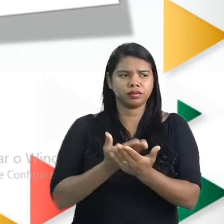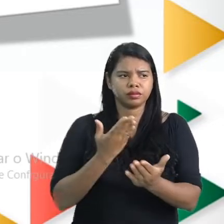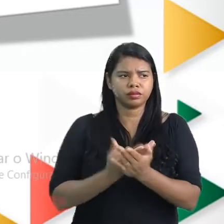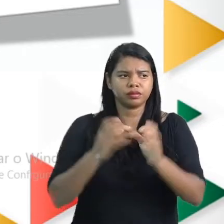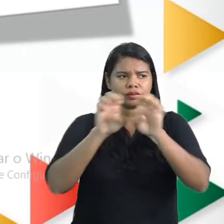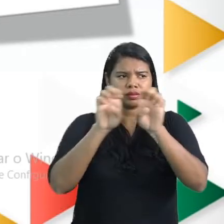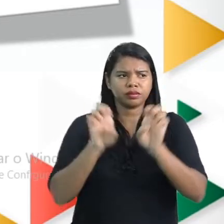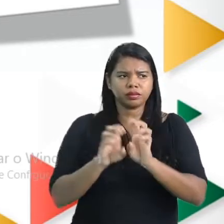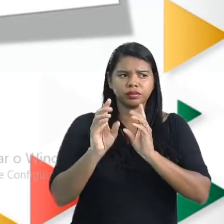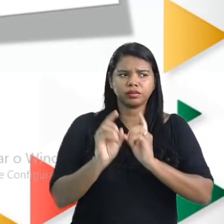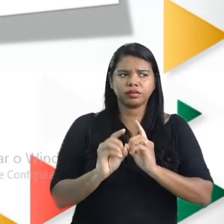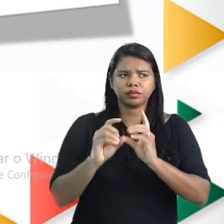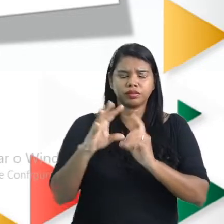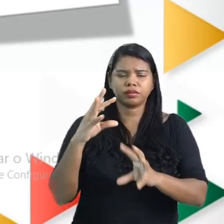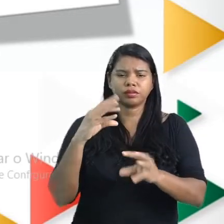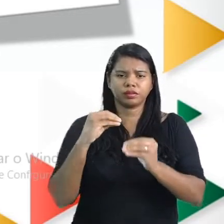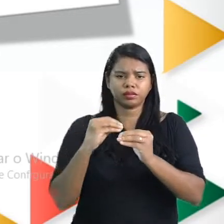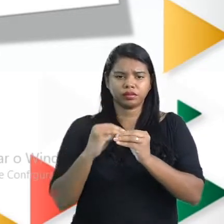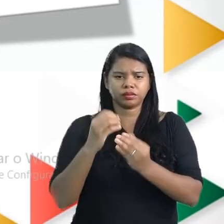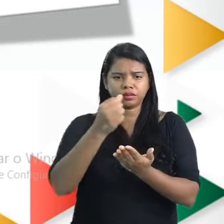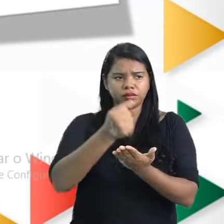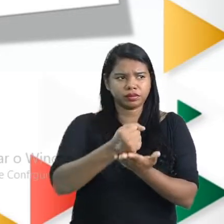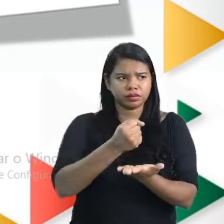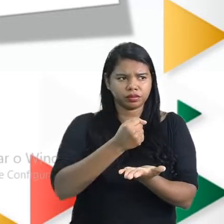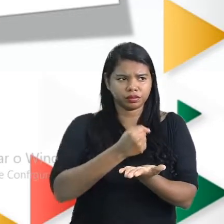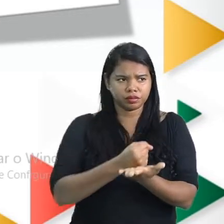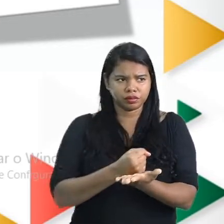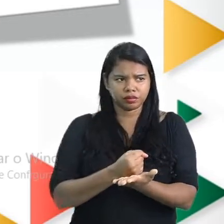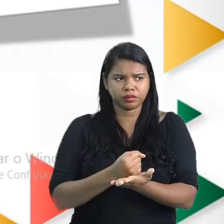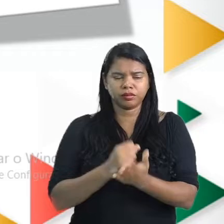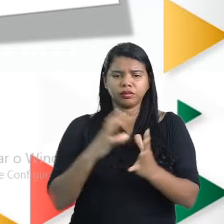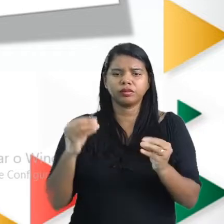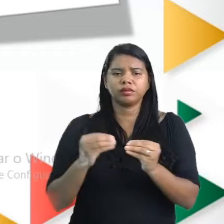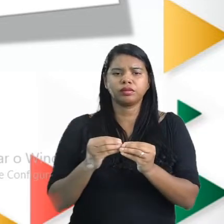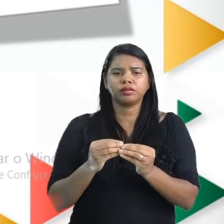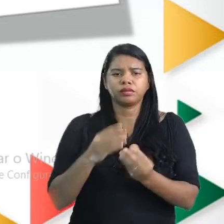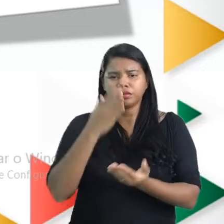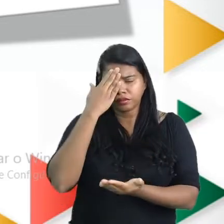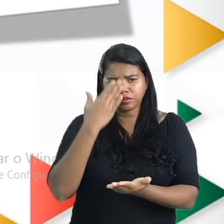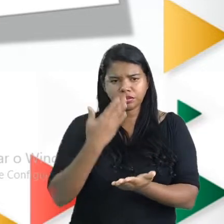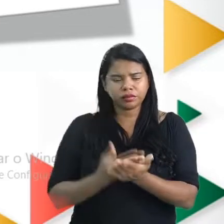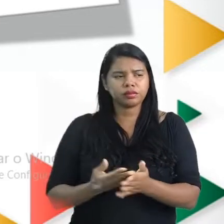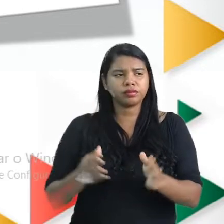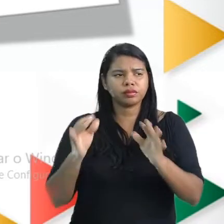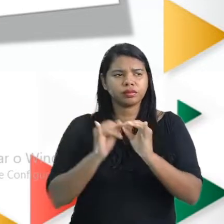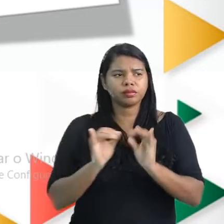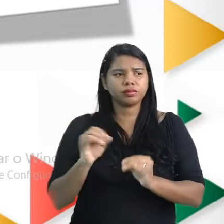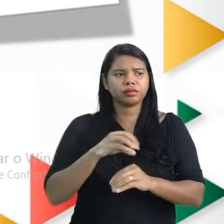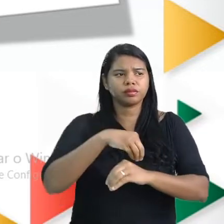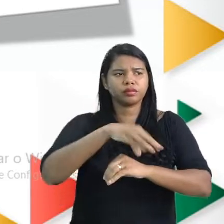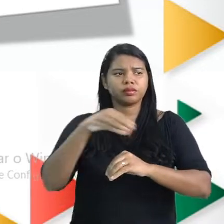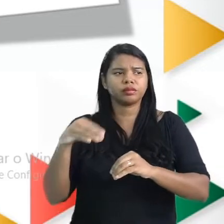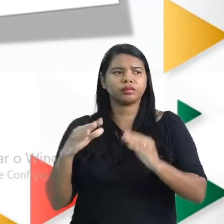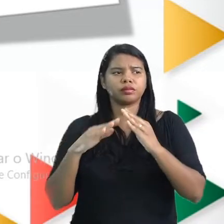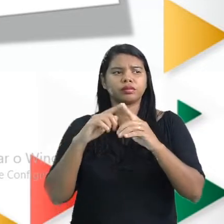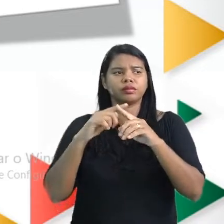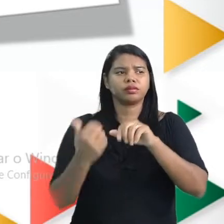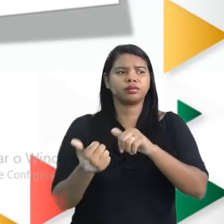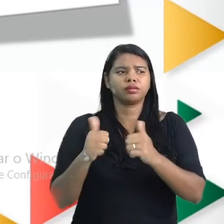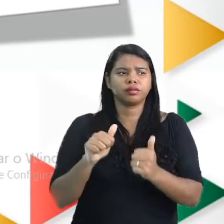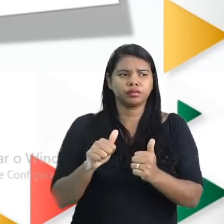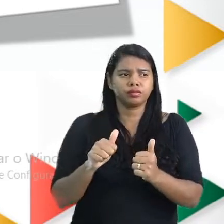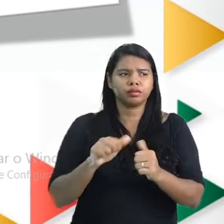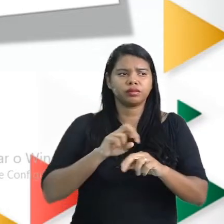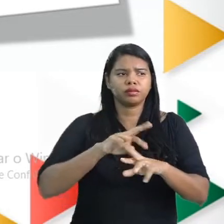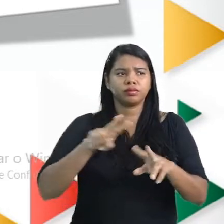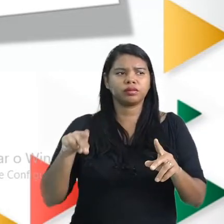estrutura. Ela é composta por documentos que resumem as crenças comuns que norteiam as igrejas filiadas à convenção.